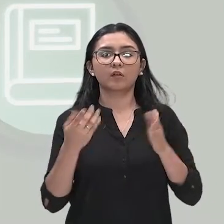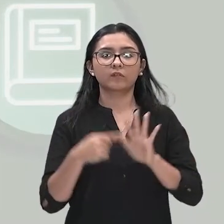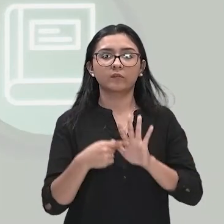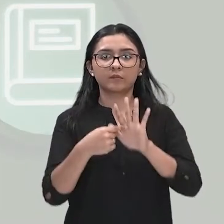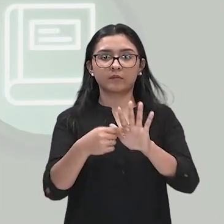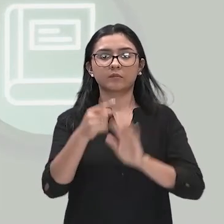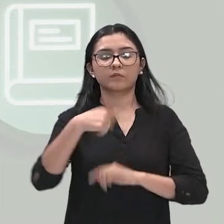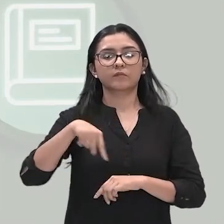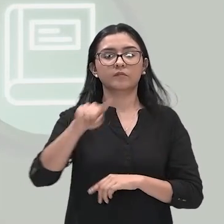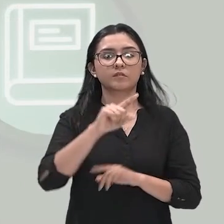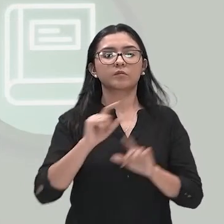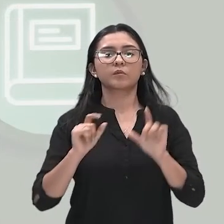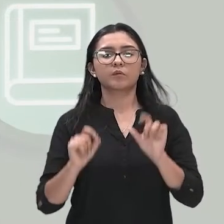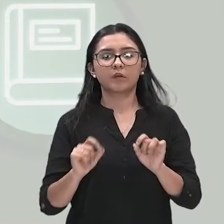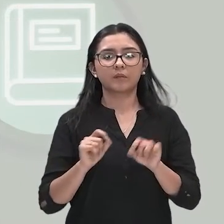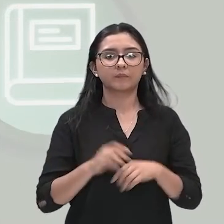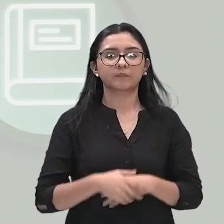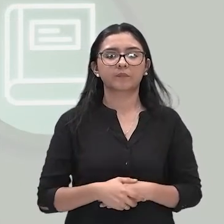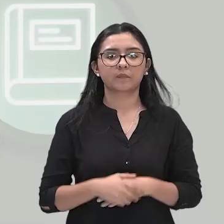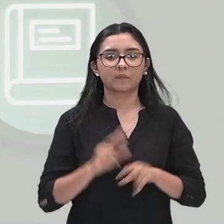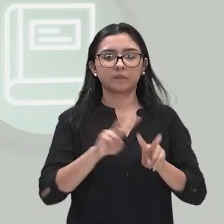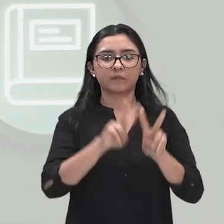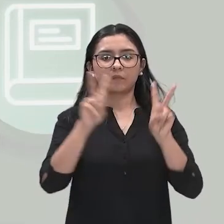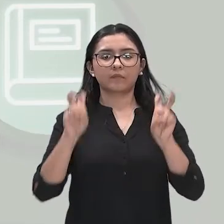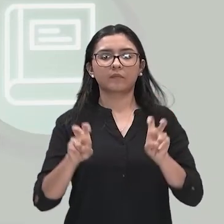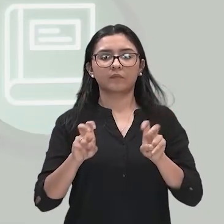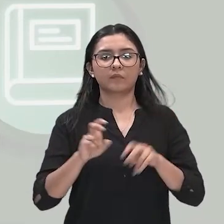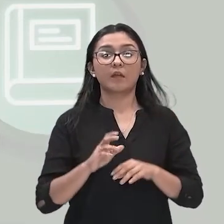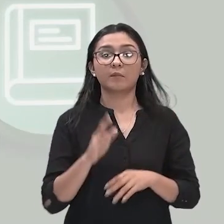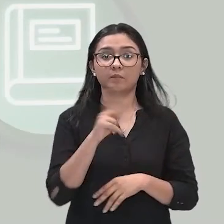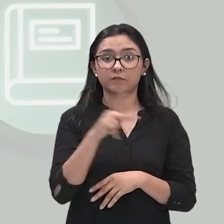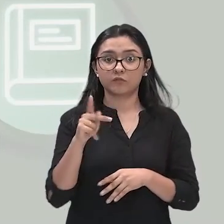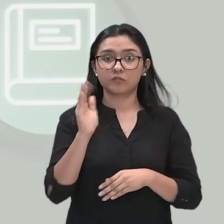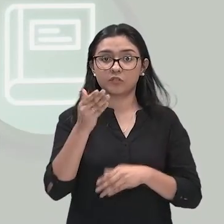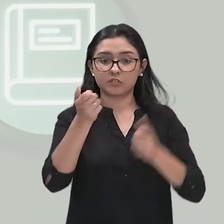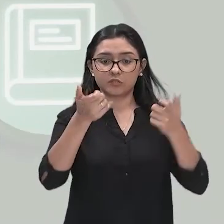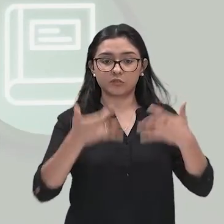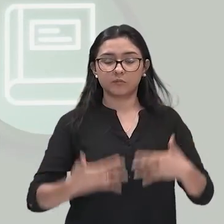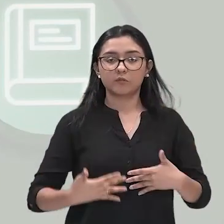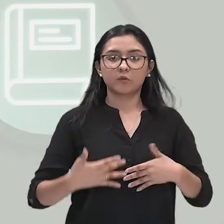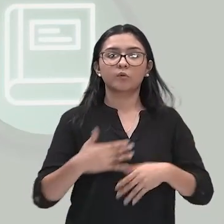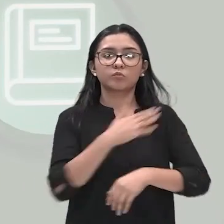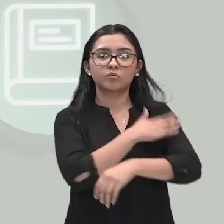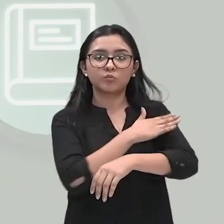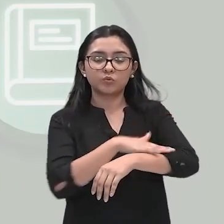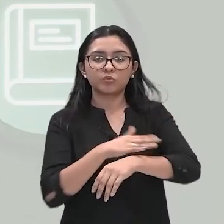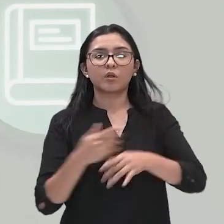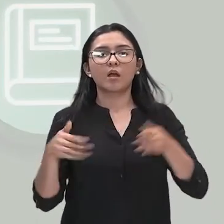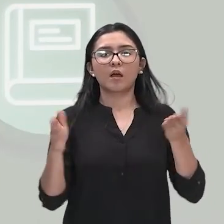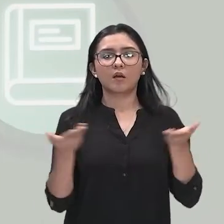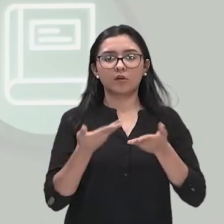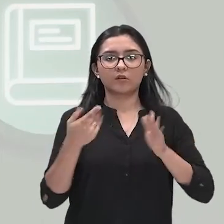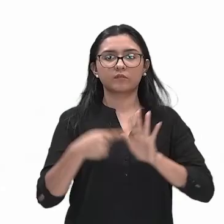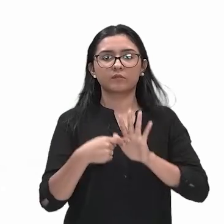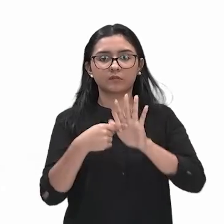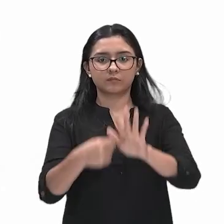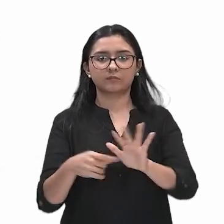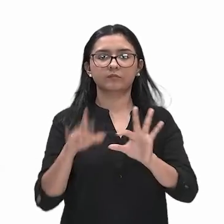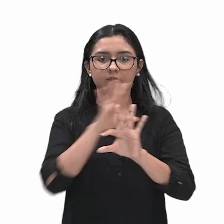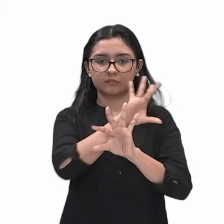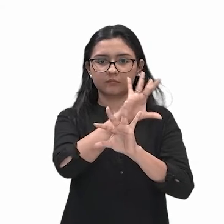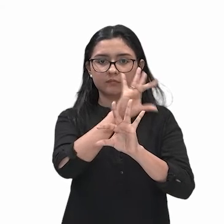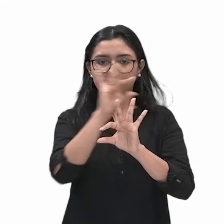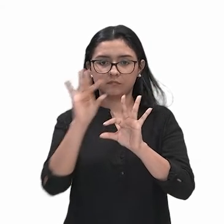vocês um pouquinho, né, sobre a professora falou aí da questão muscular e agora eu vou apresentar a questão enzimática. Olha